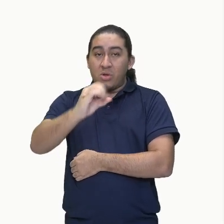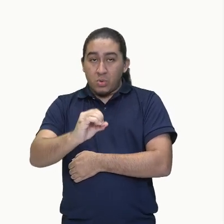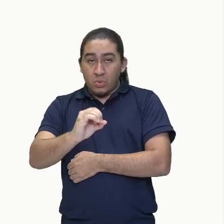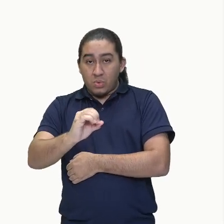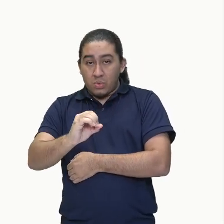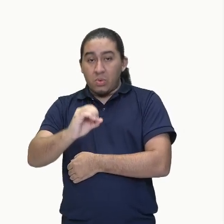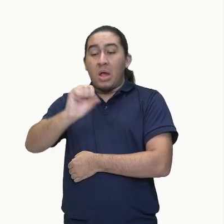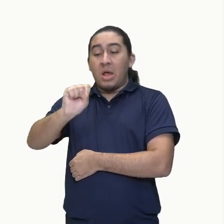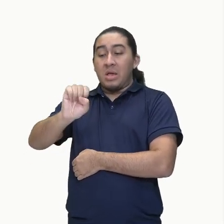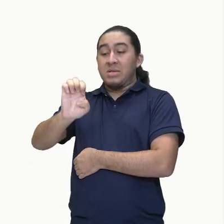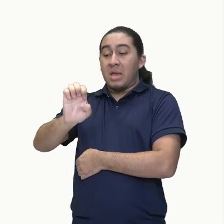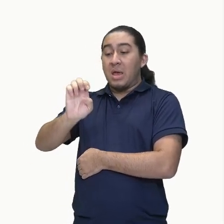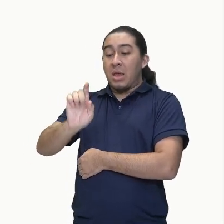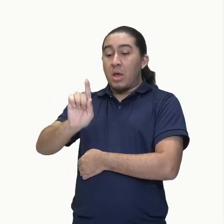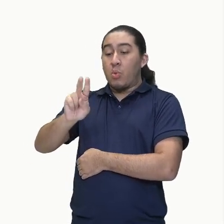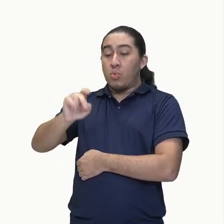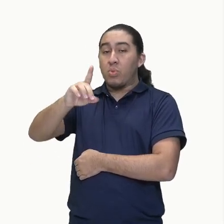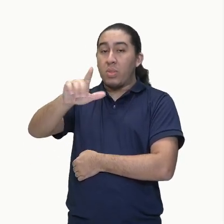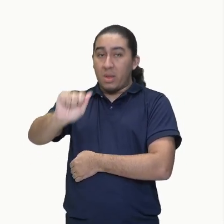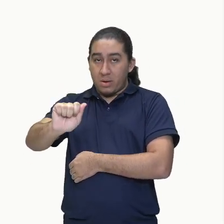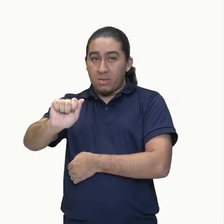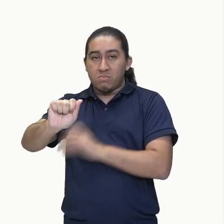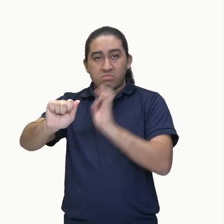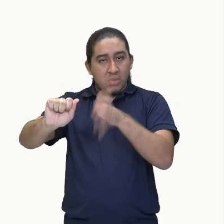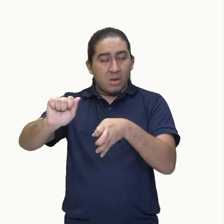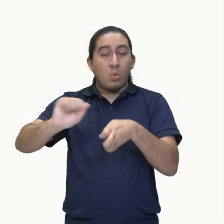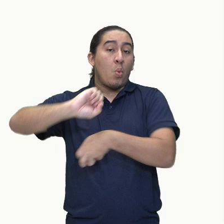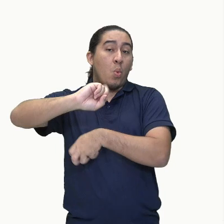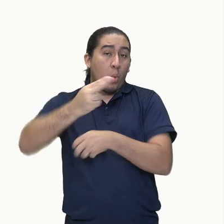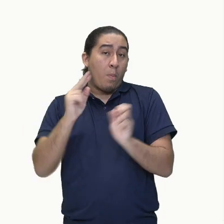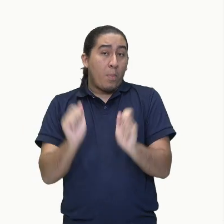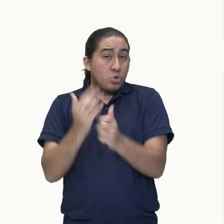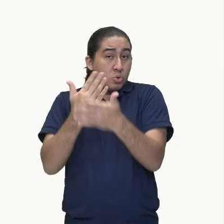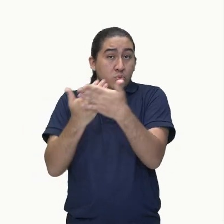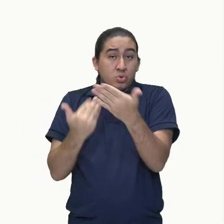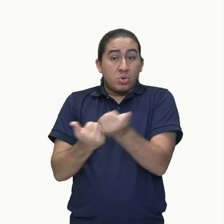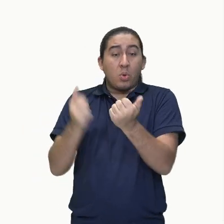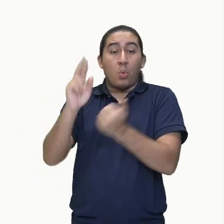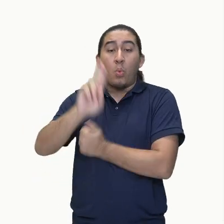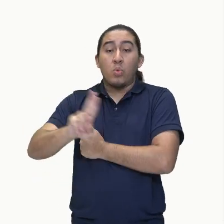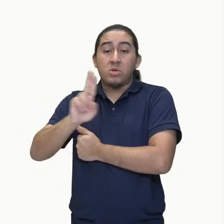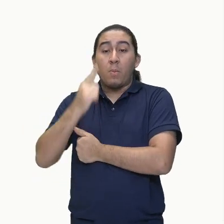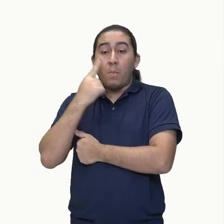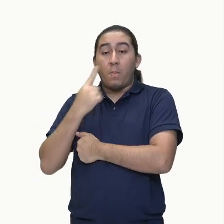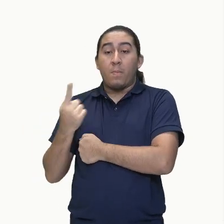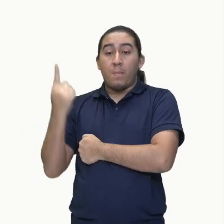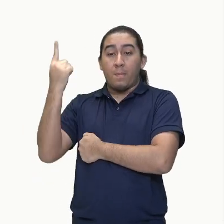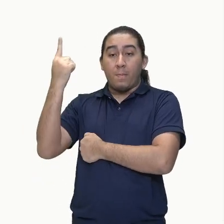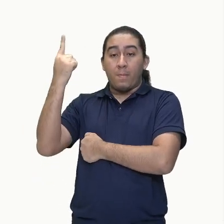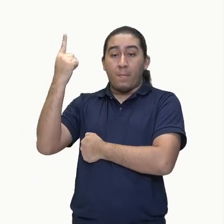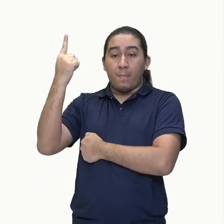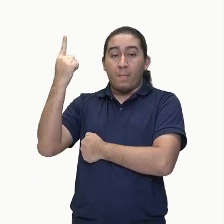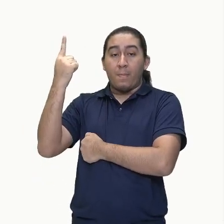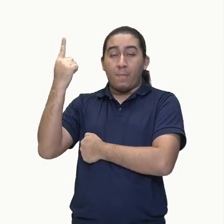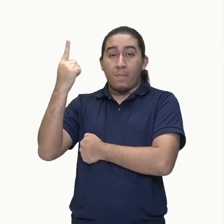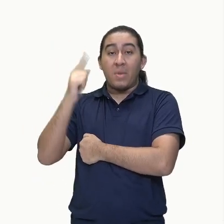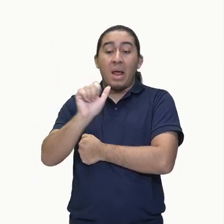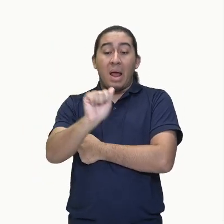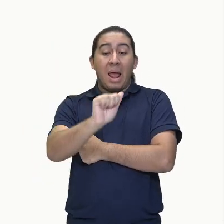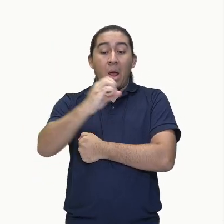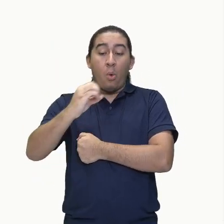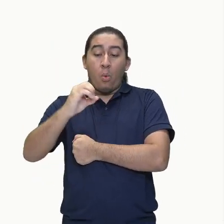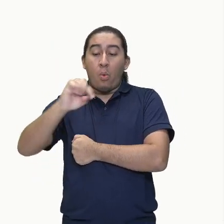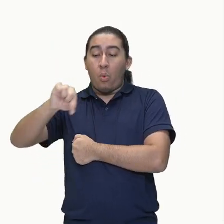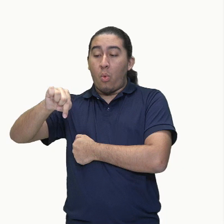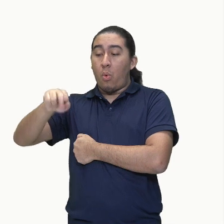simplesmente, posso falar da seguinte forma, 5 ao quadrado. Beleza? Então,